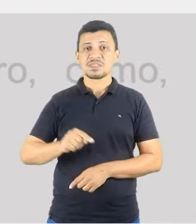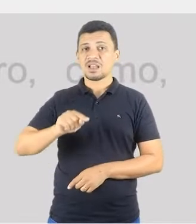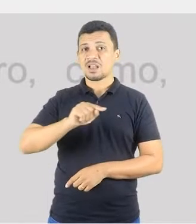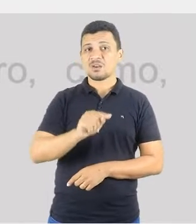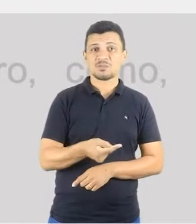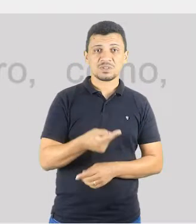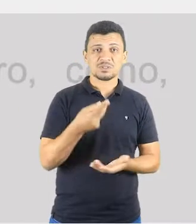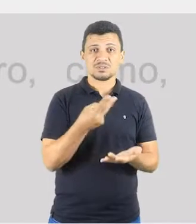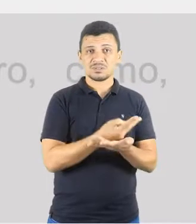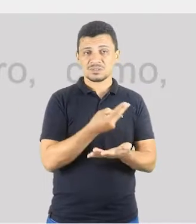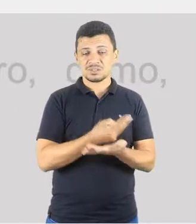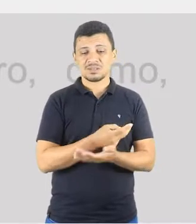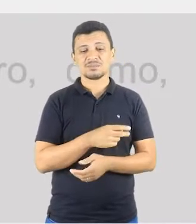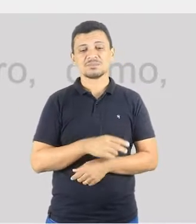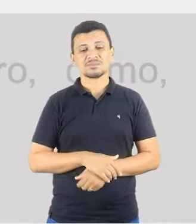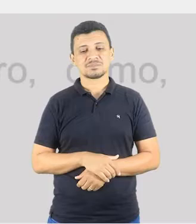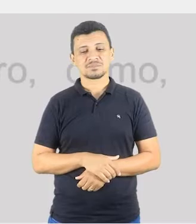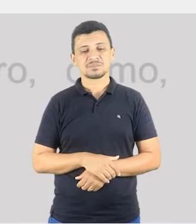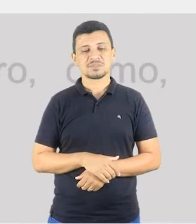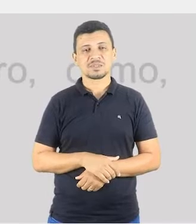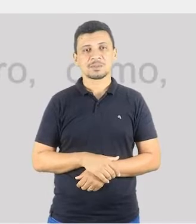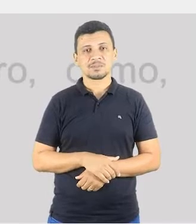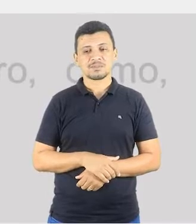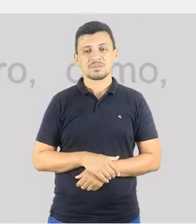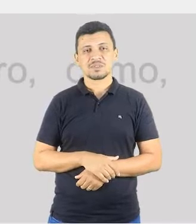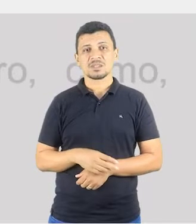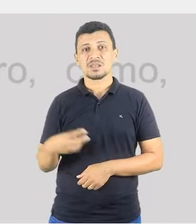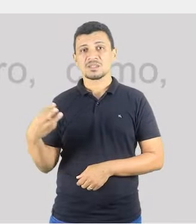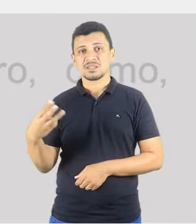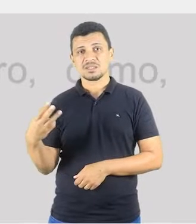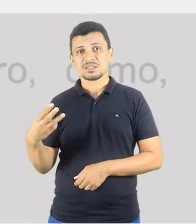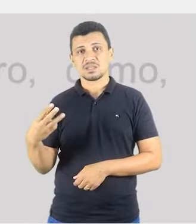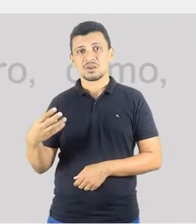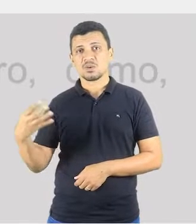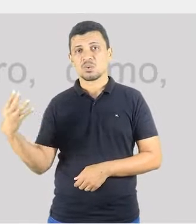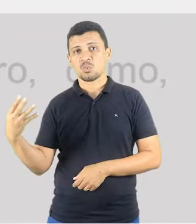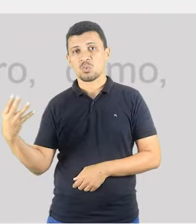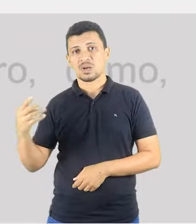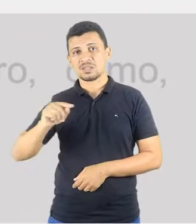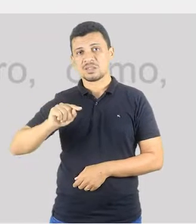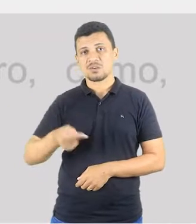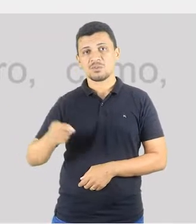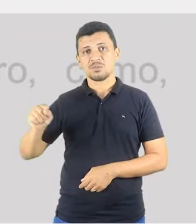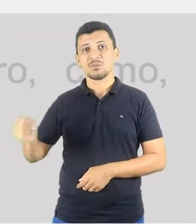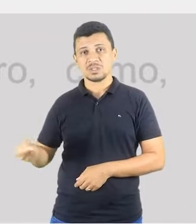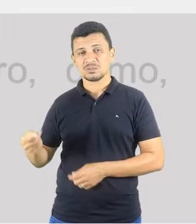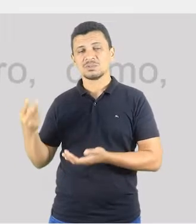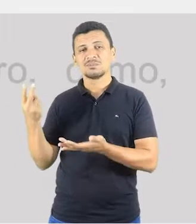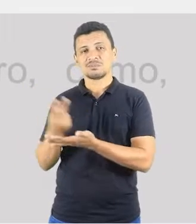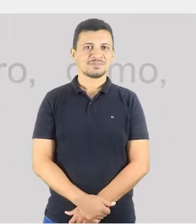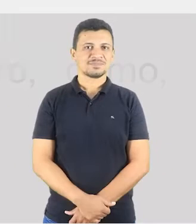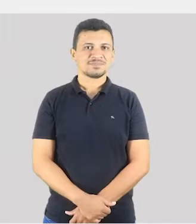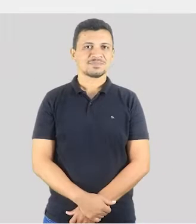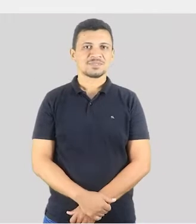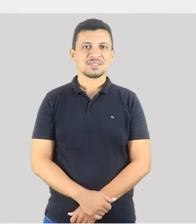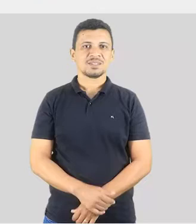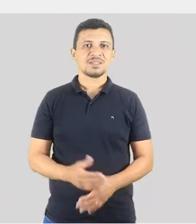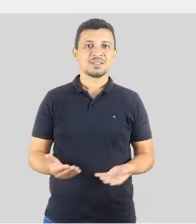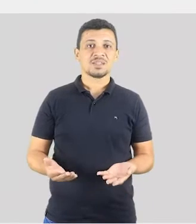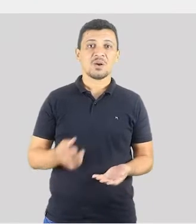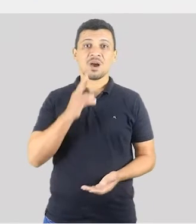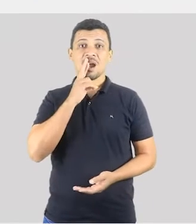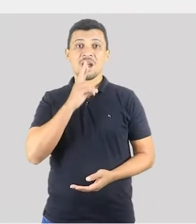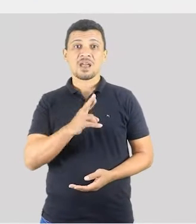primeira vírgula está incorreta, certo? E a terceira e a quarta vírgula intercalando o como também indevida. Então, a